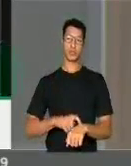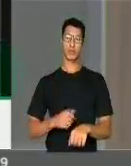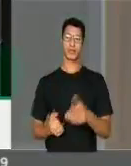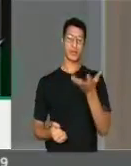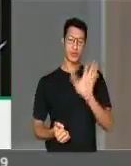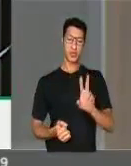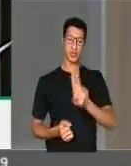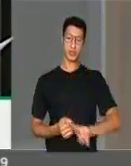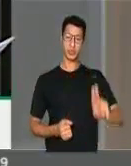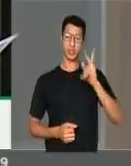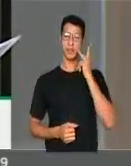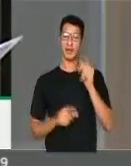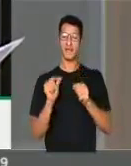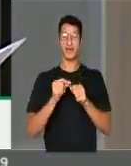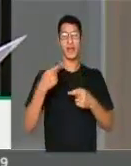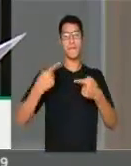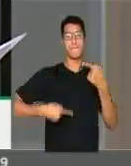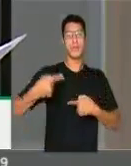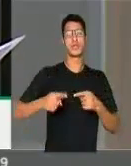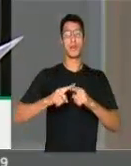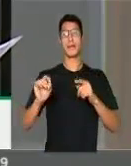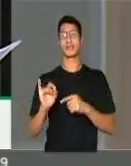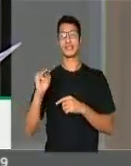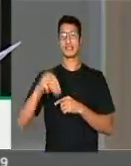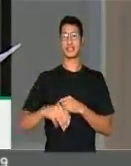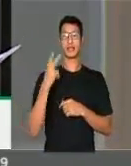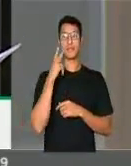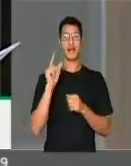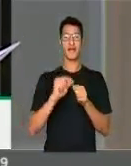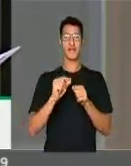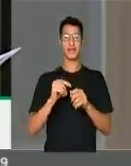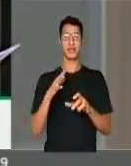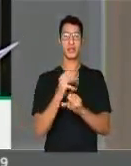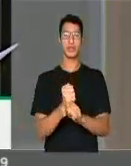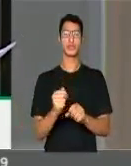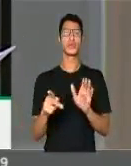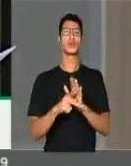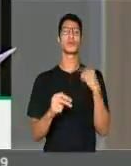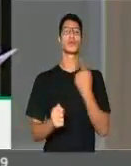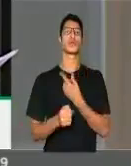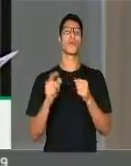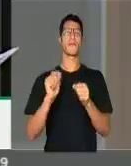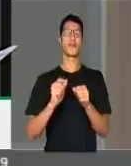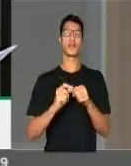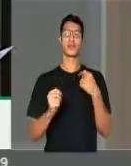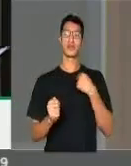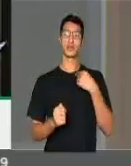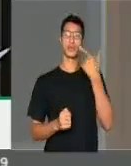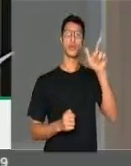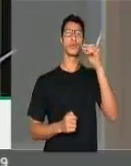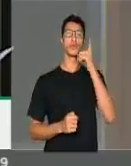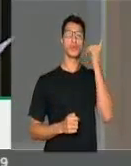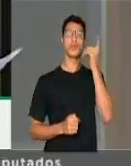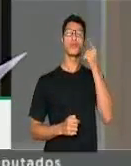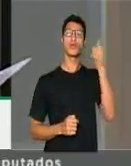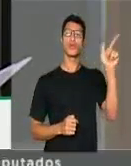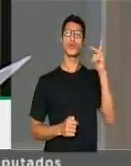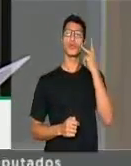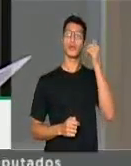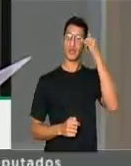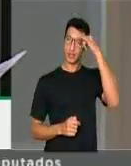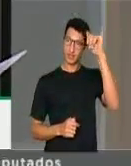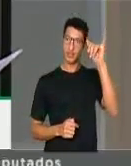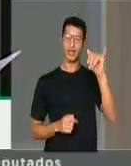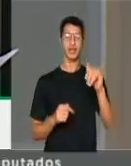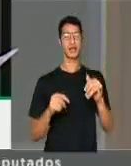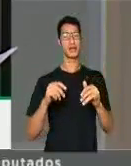não quero utilizar daqui para fazer política, mas sim para prestar contas do que estamos fazendo, eu e os demais deputados, para evitar